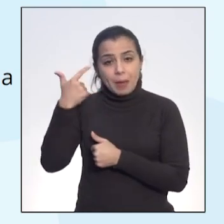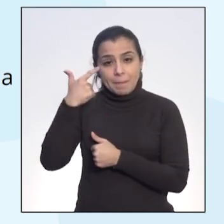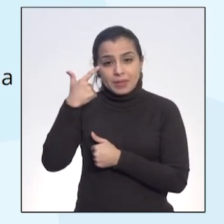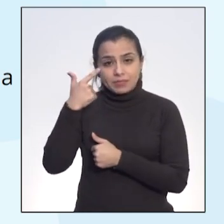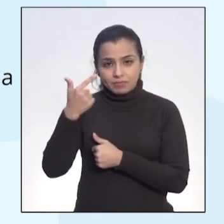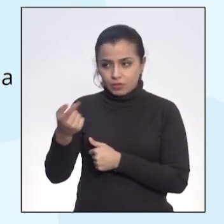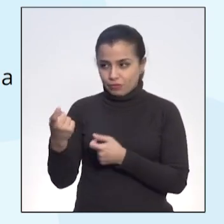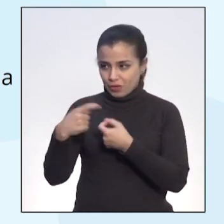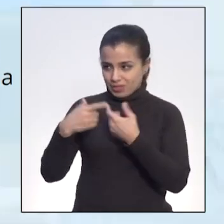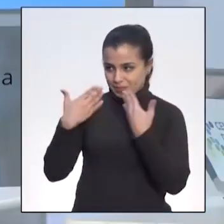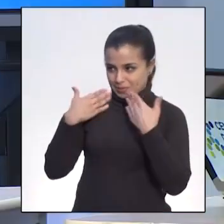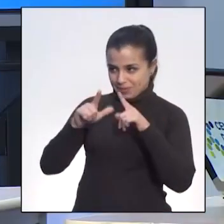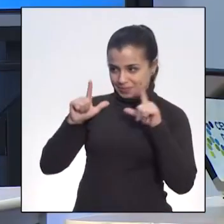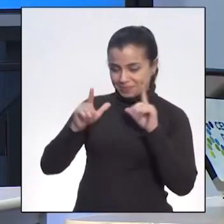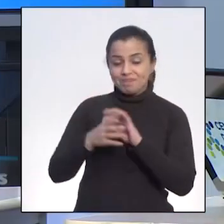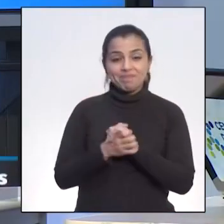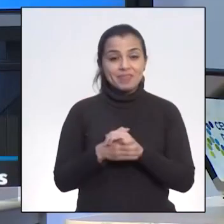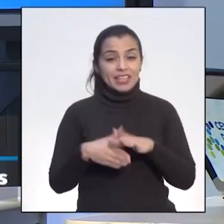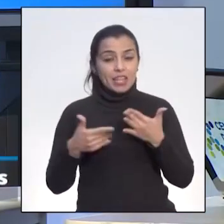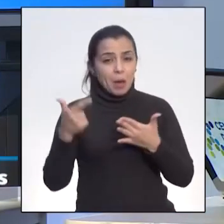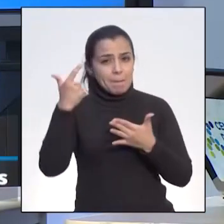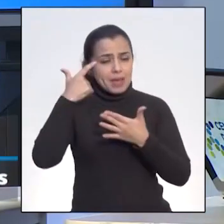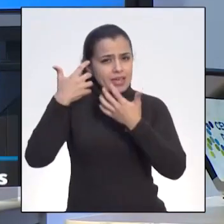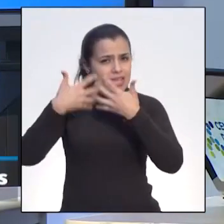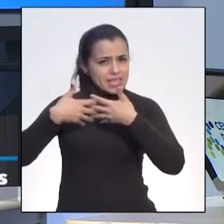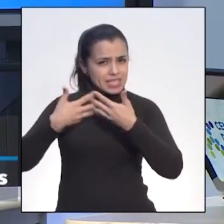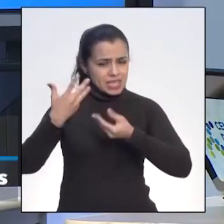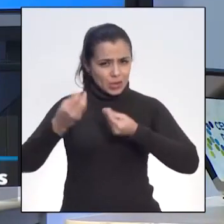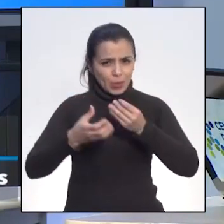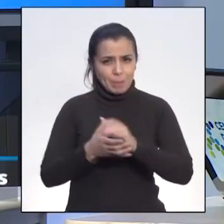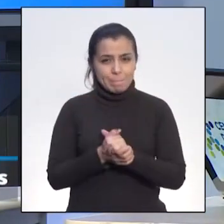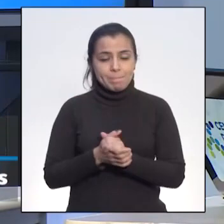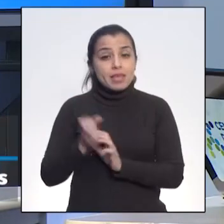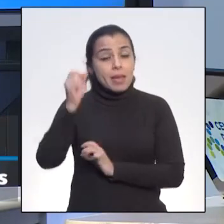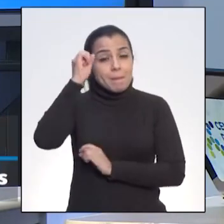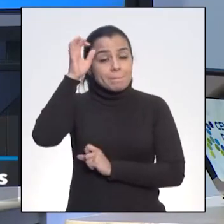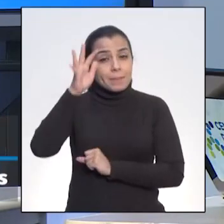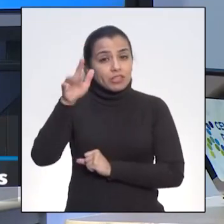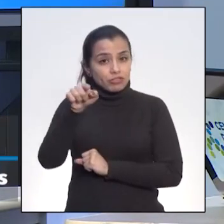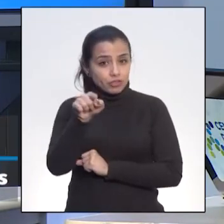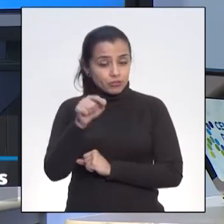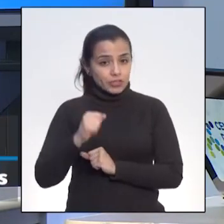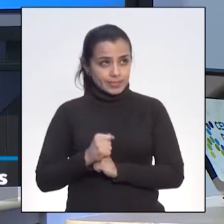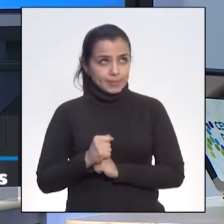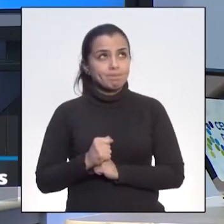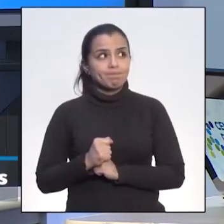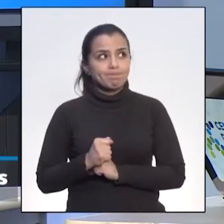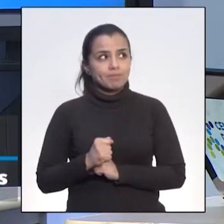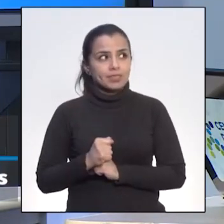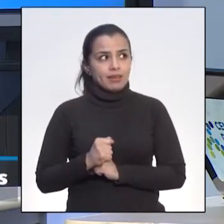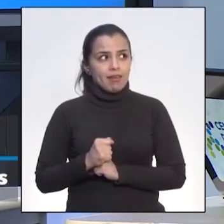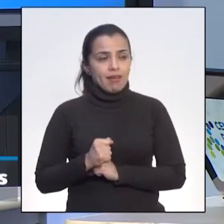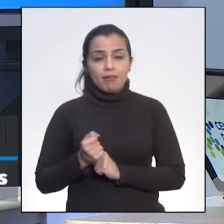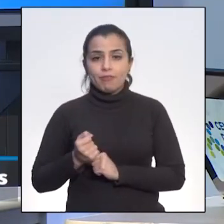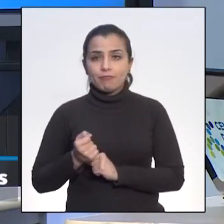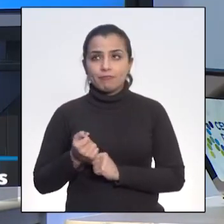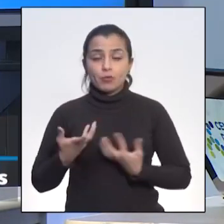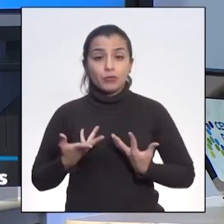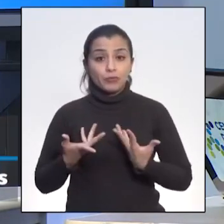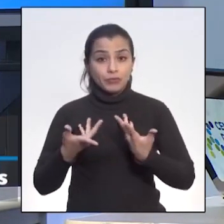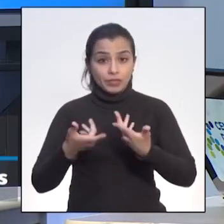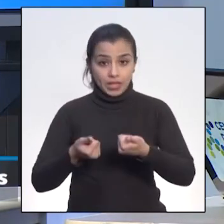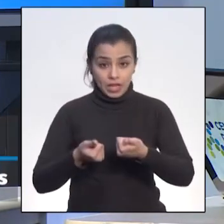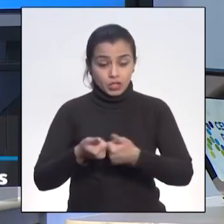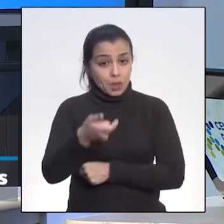minha tela, por favor? Vamos pensar assim. Imagine que você seja convidado para assistir